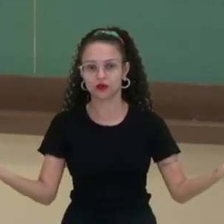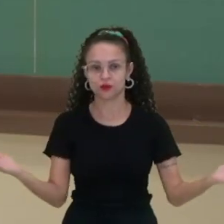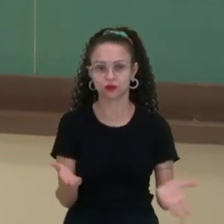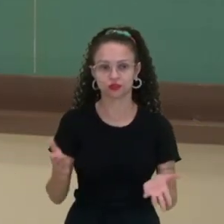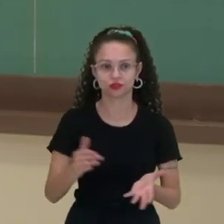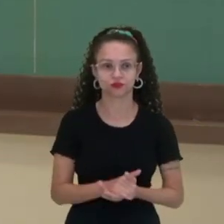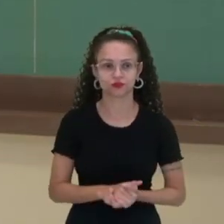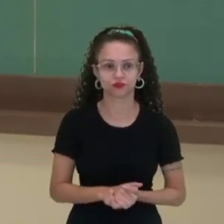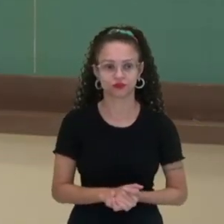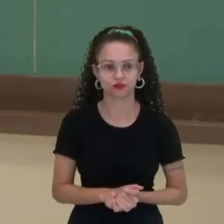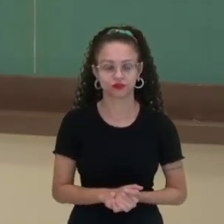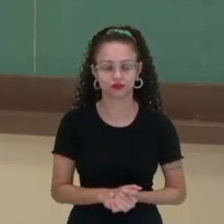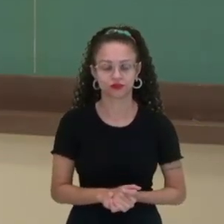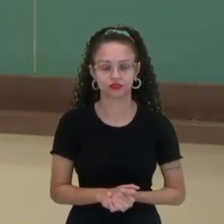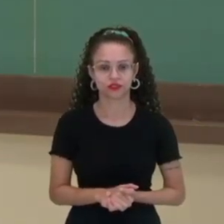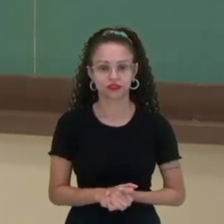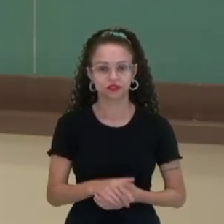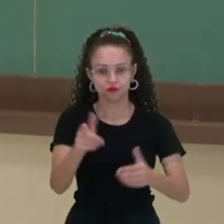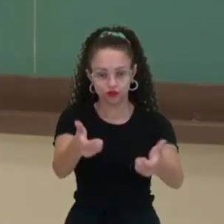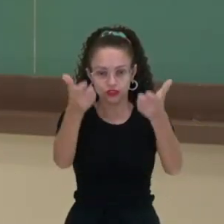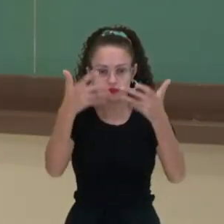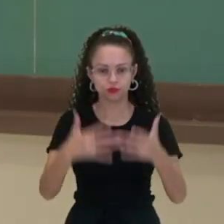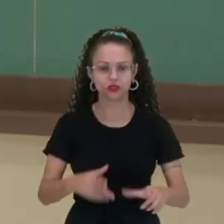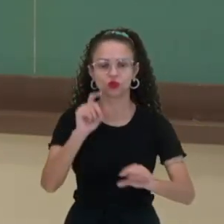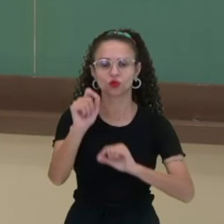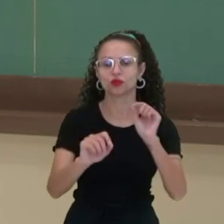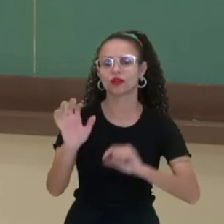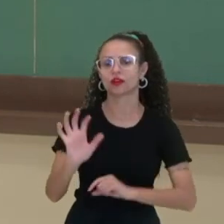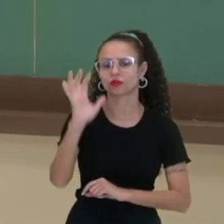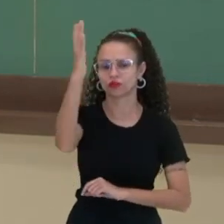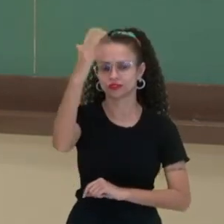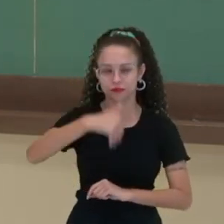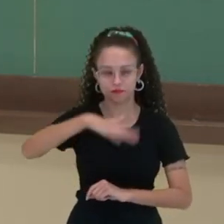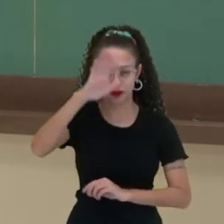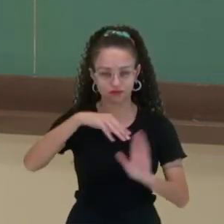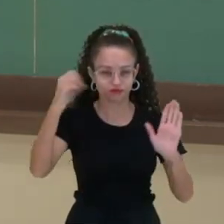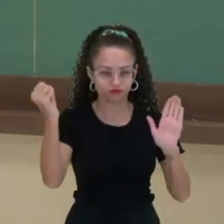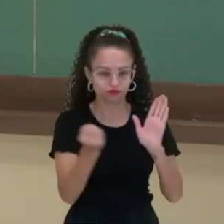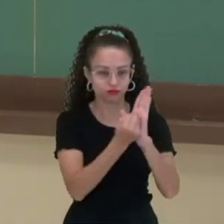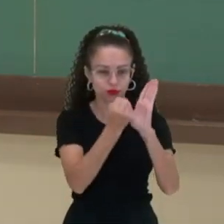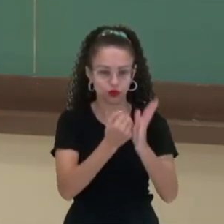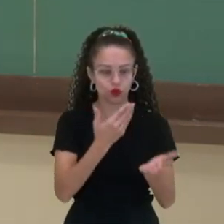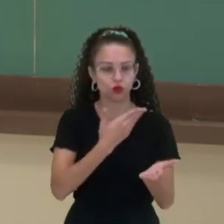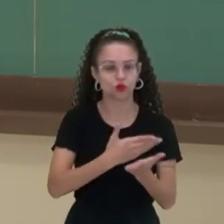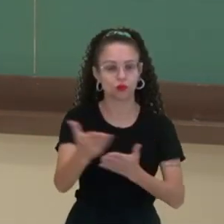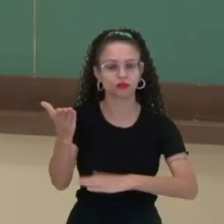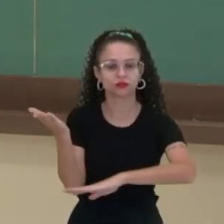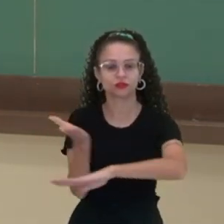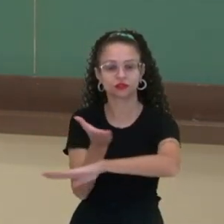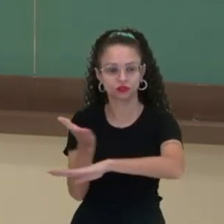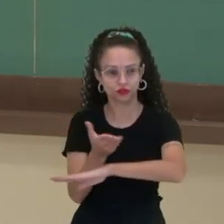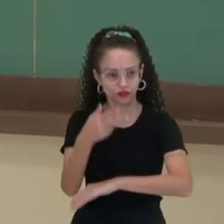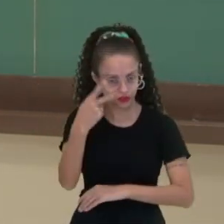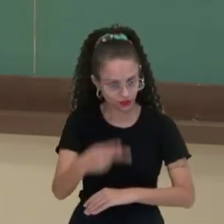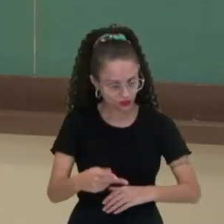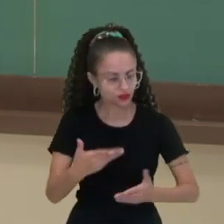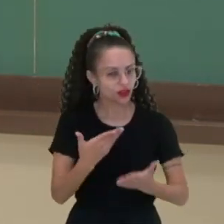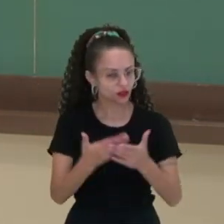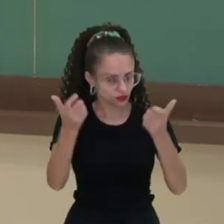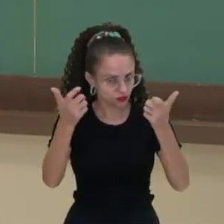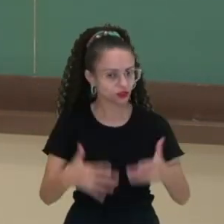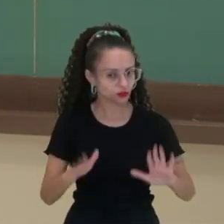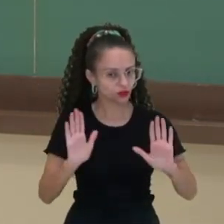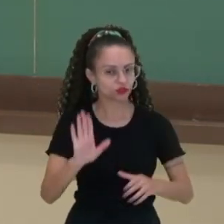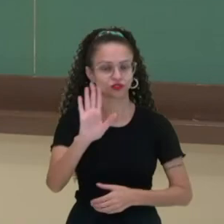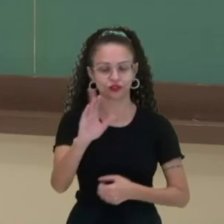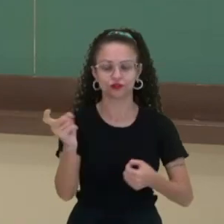atuais. Explique qual foi o acontecimento que marca o início da Idade Contemporânea. Nesta aula nós falamos muito sobre isso,